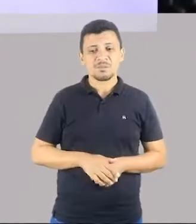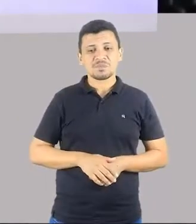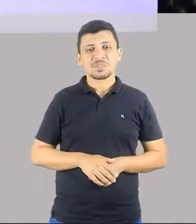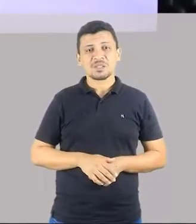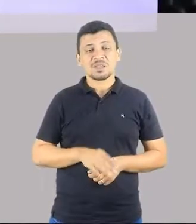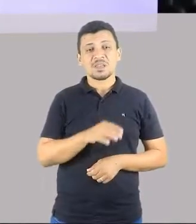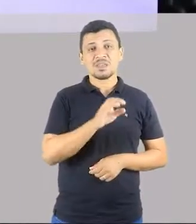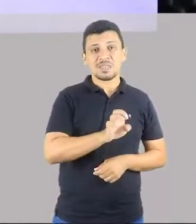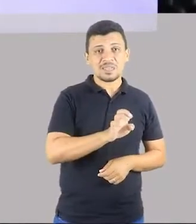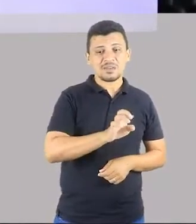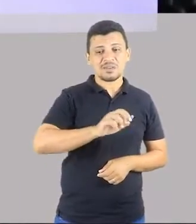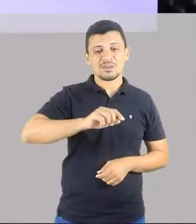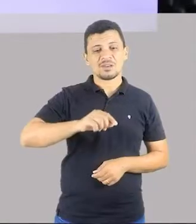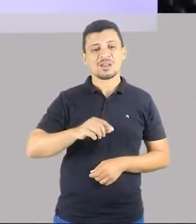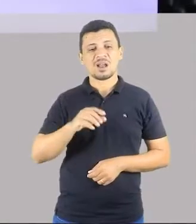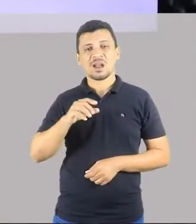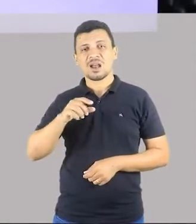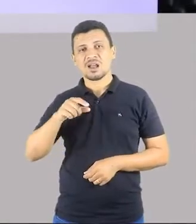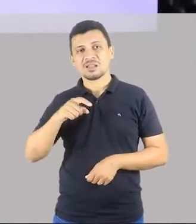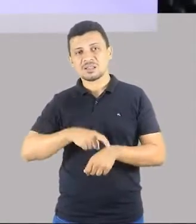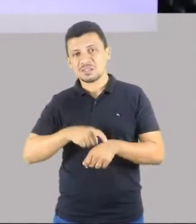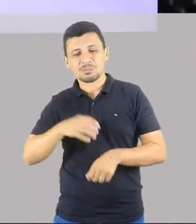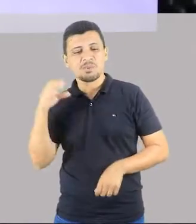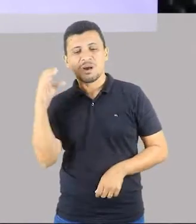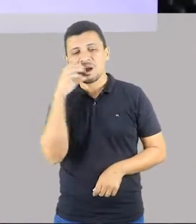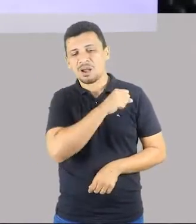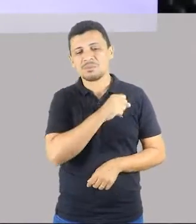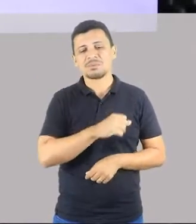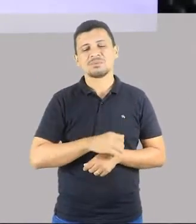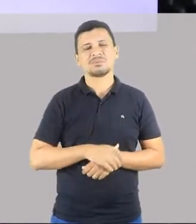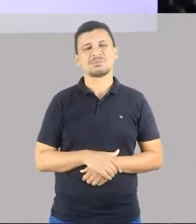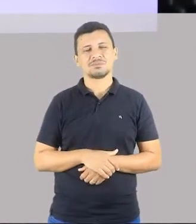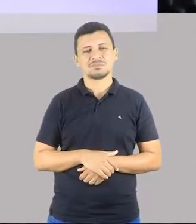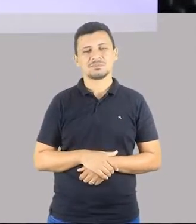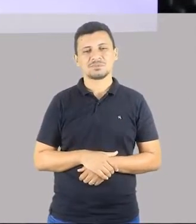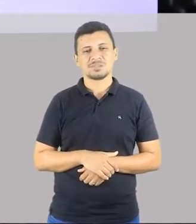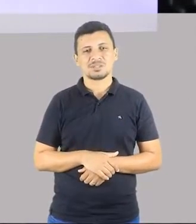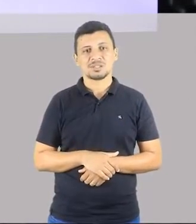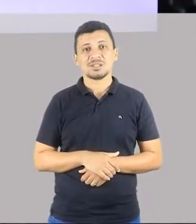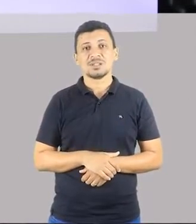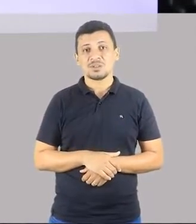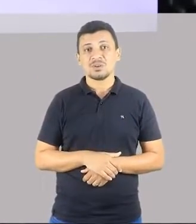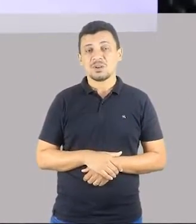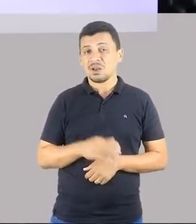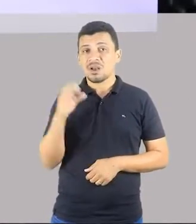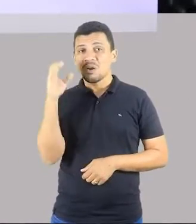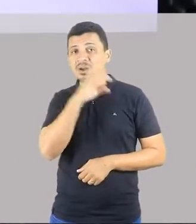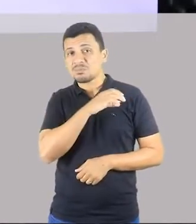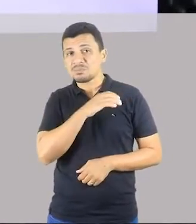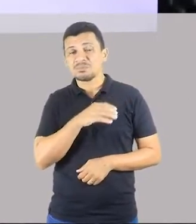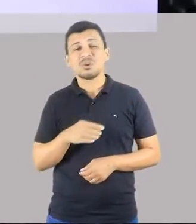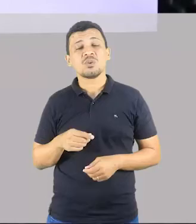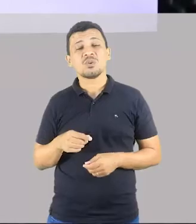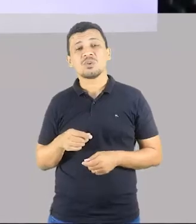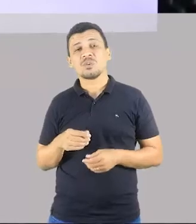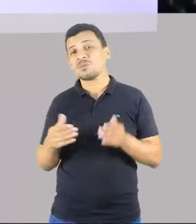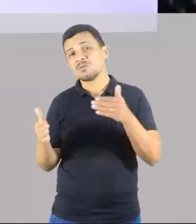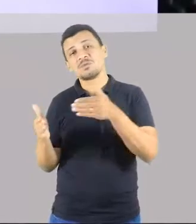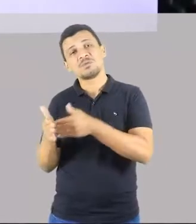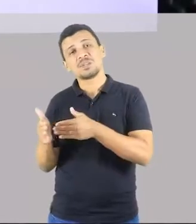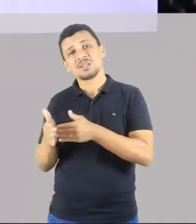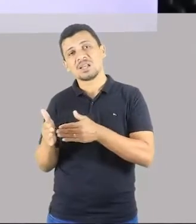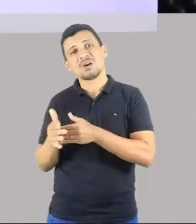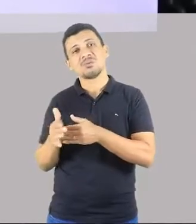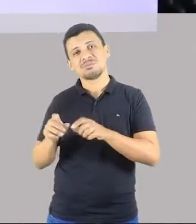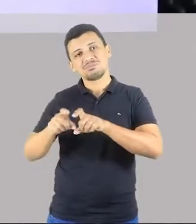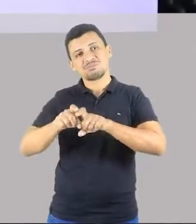a tarefa estava cumprida, certo? No instante. Então, no instante ficaria no final da estrutura. Ele está no meio da